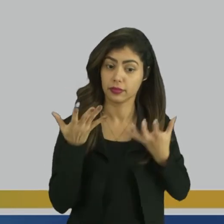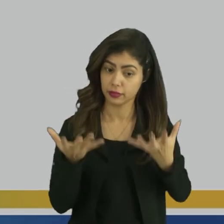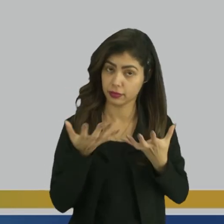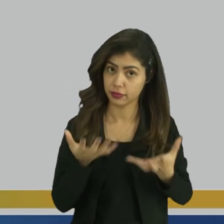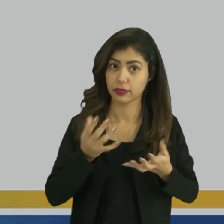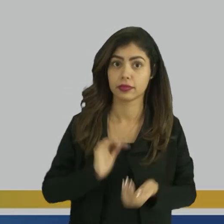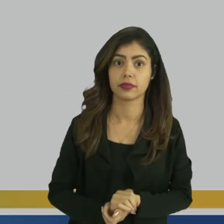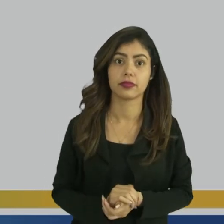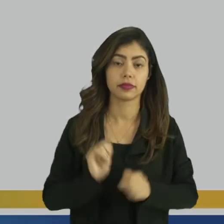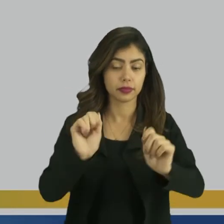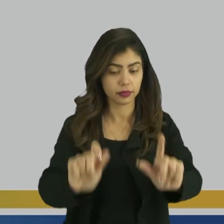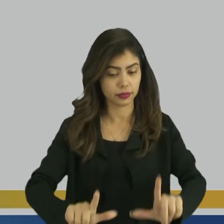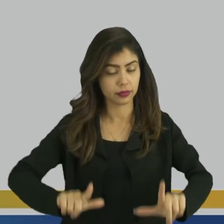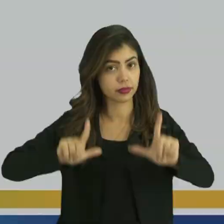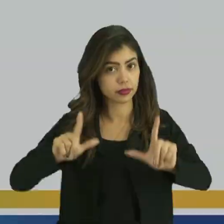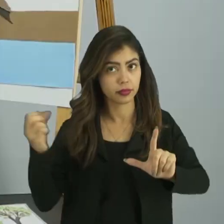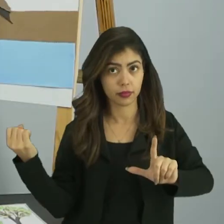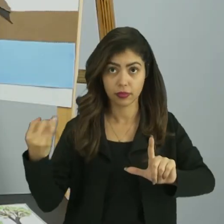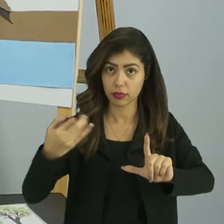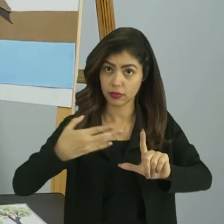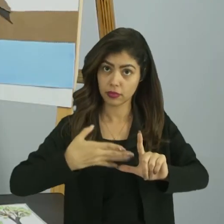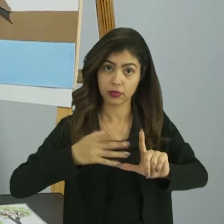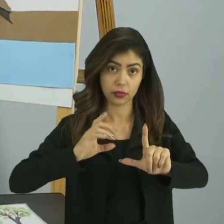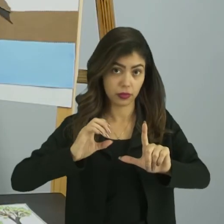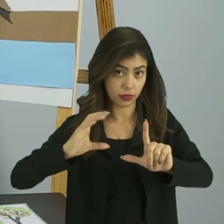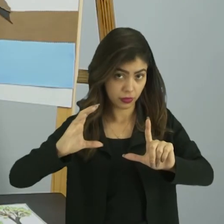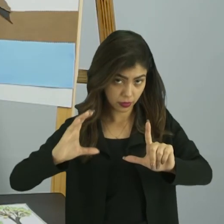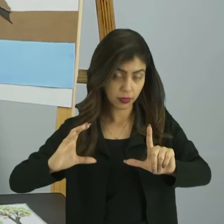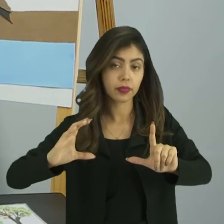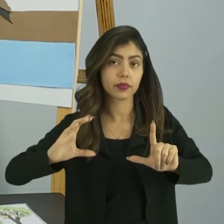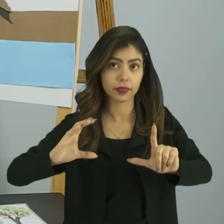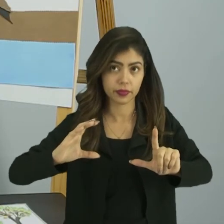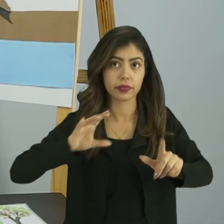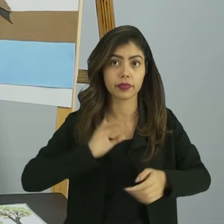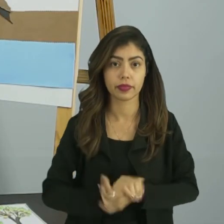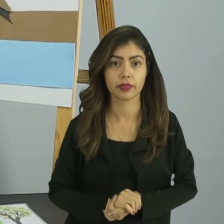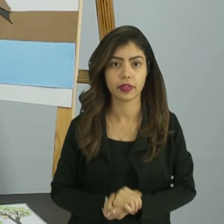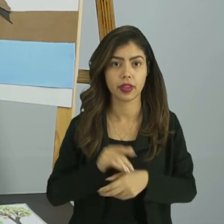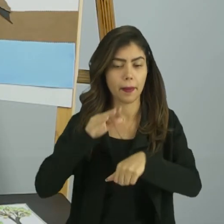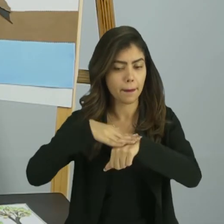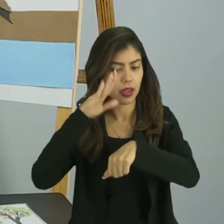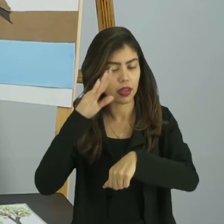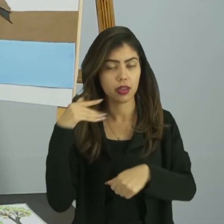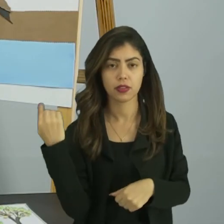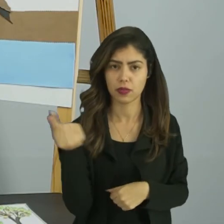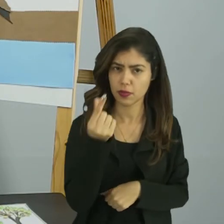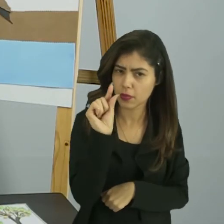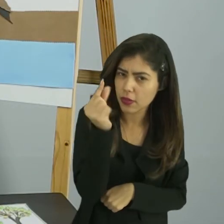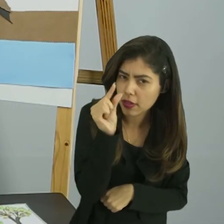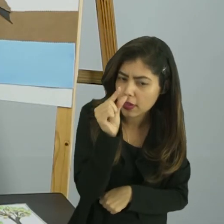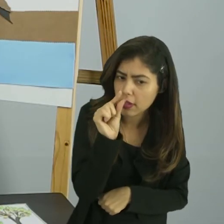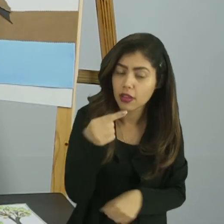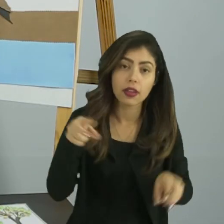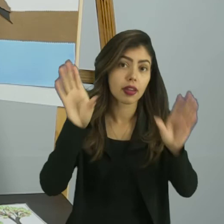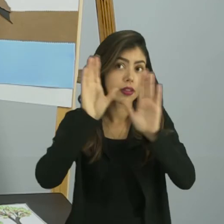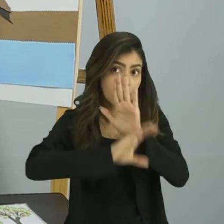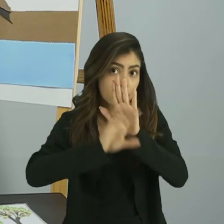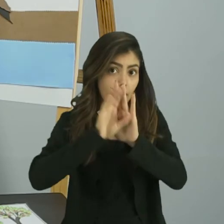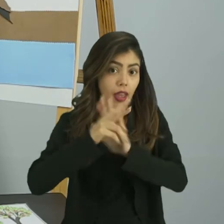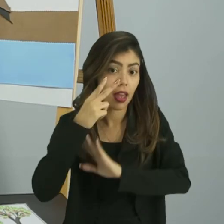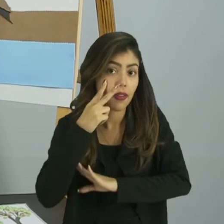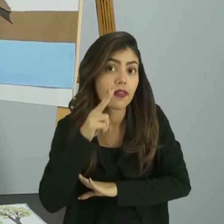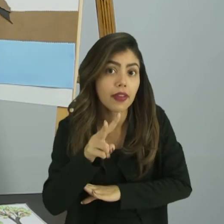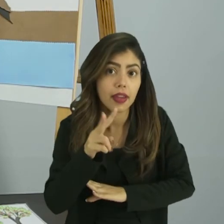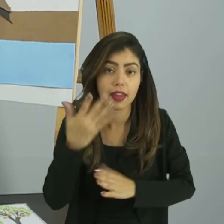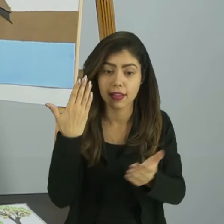quiserem acessar na plataforma Eduque, sobre mais um pouquinho esse conteúdo, rever